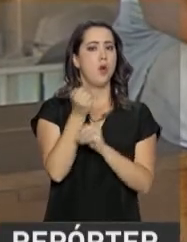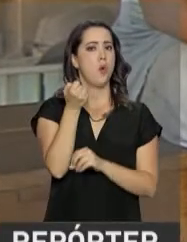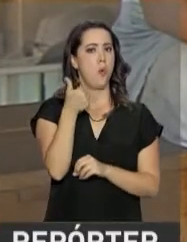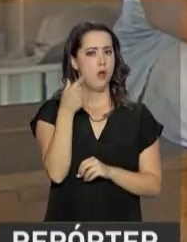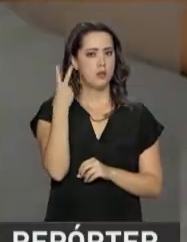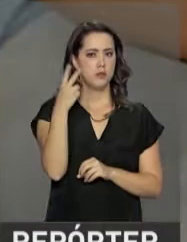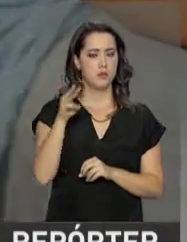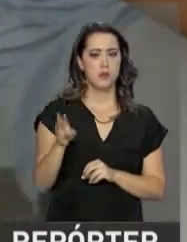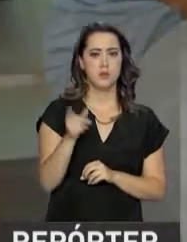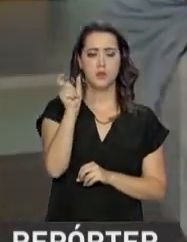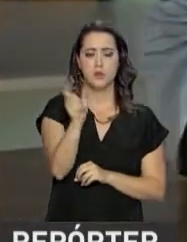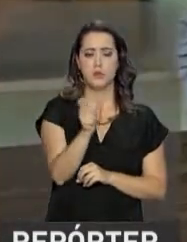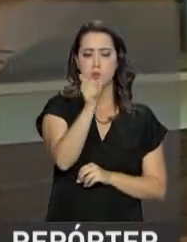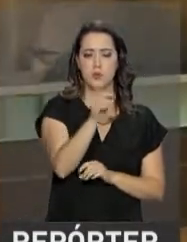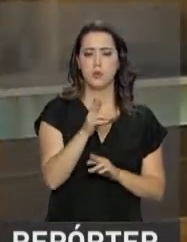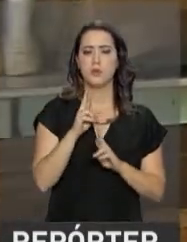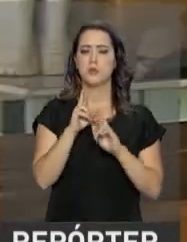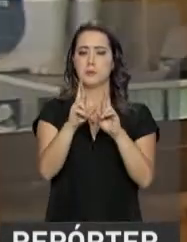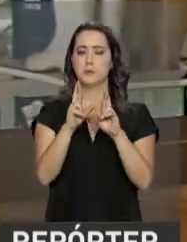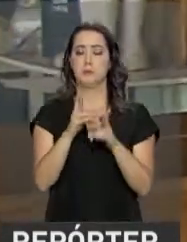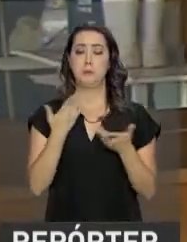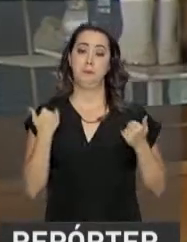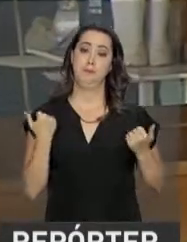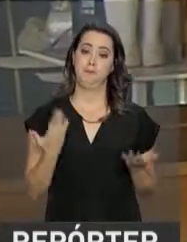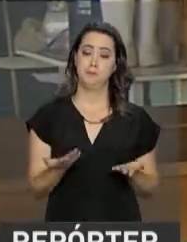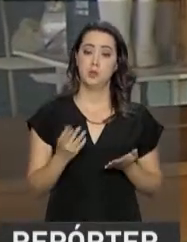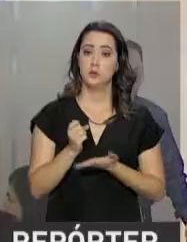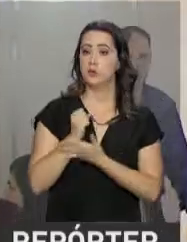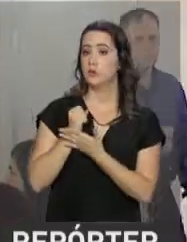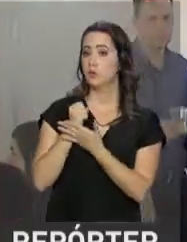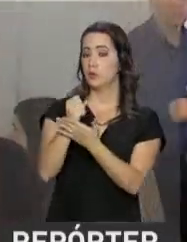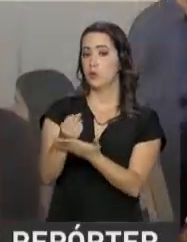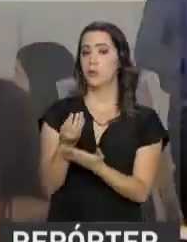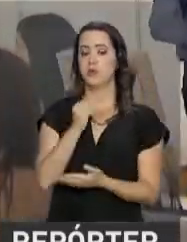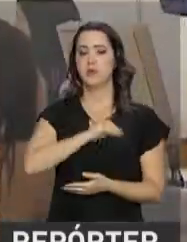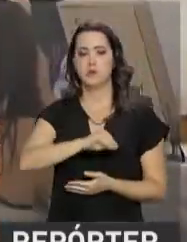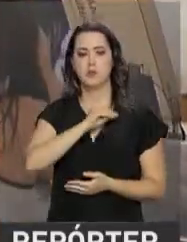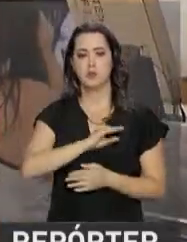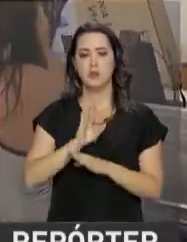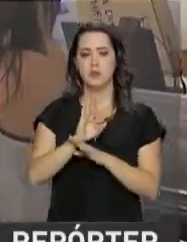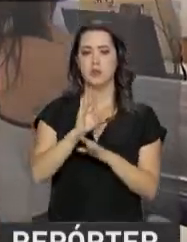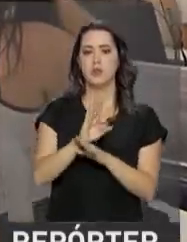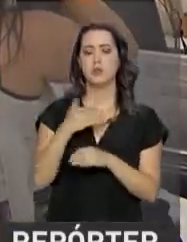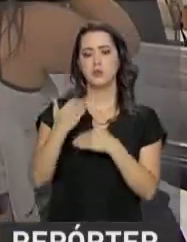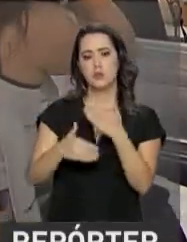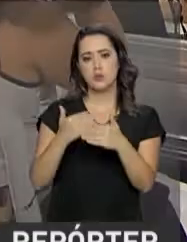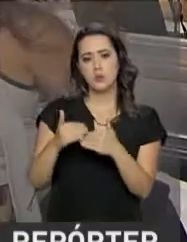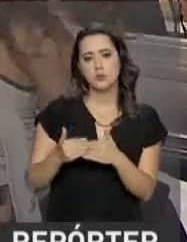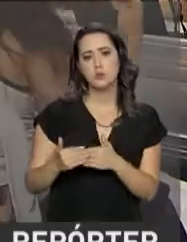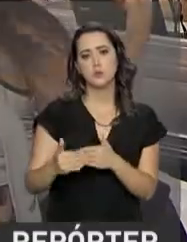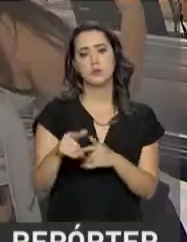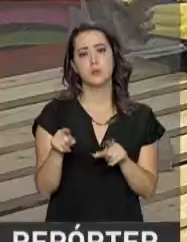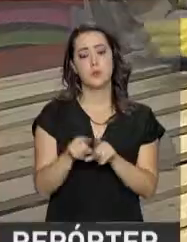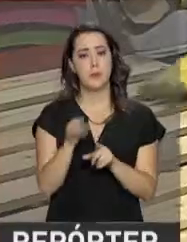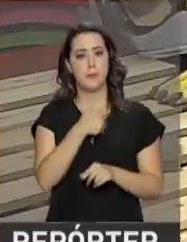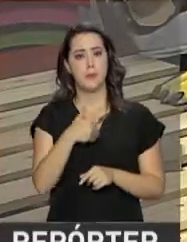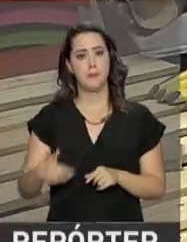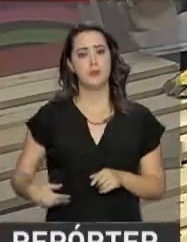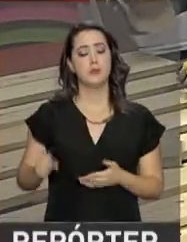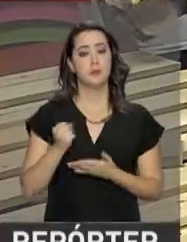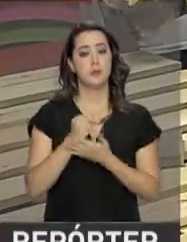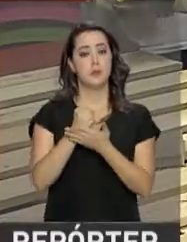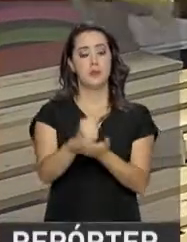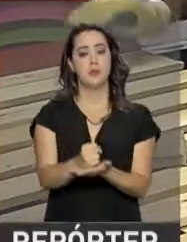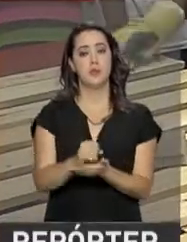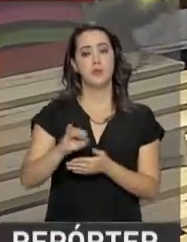milhões de famílias que aguardavam benefício. Além de oferecer um salário e ajudar no sustento das famílias, o governo também